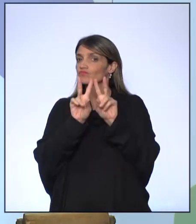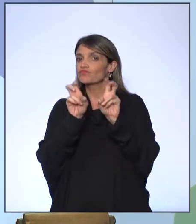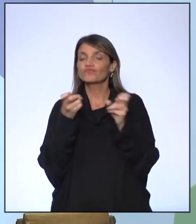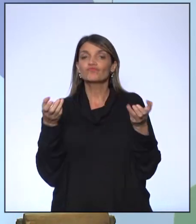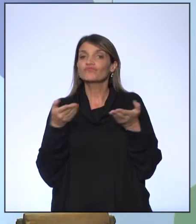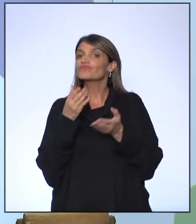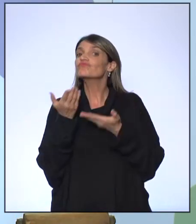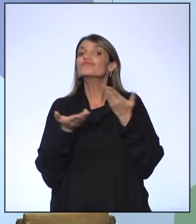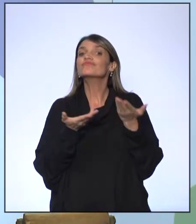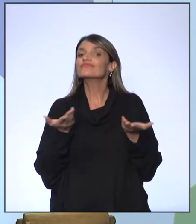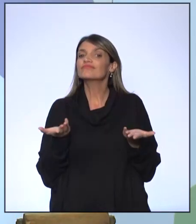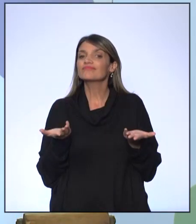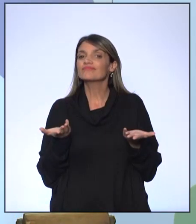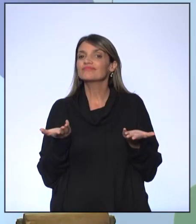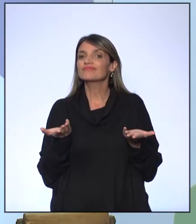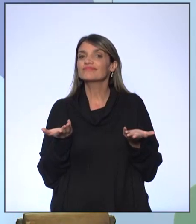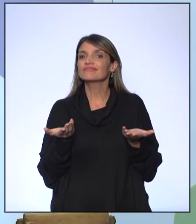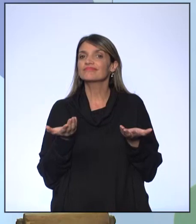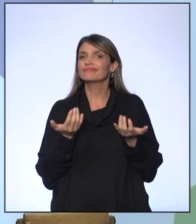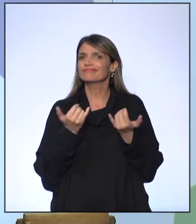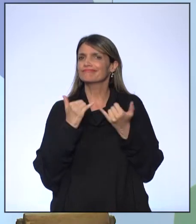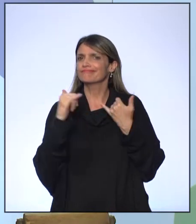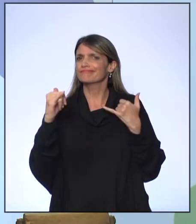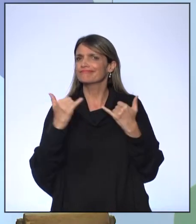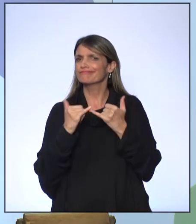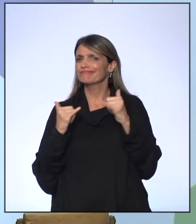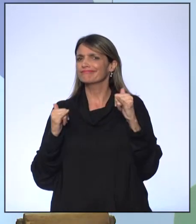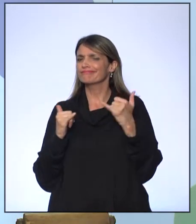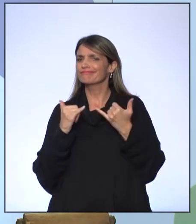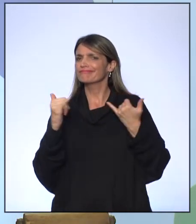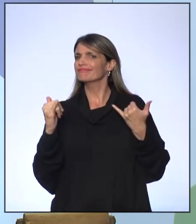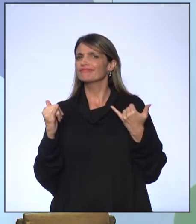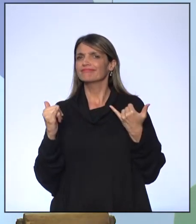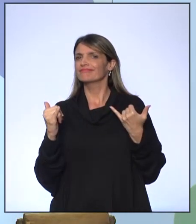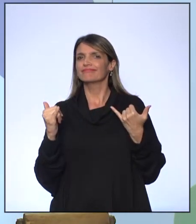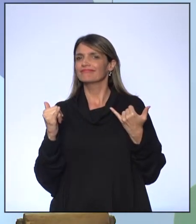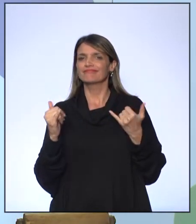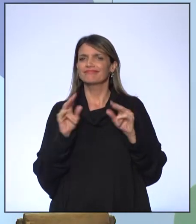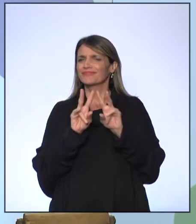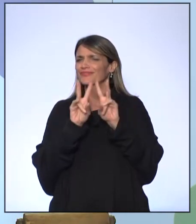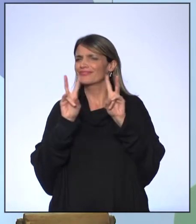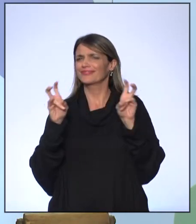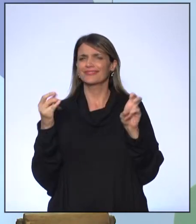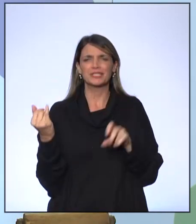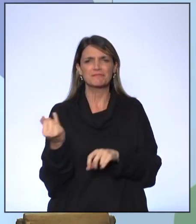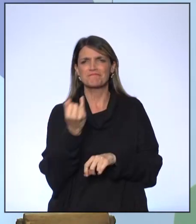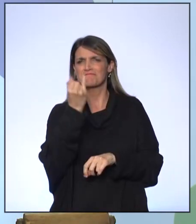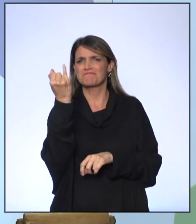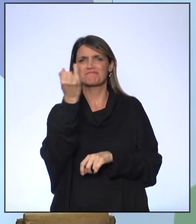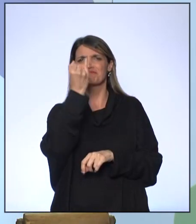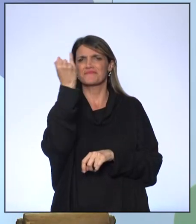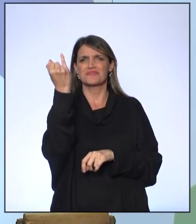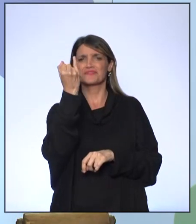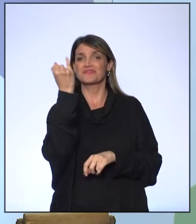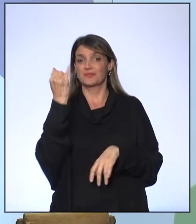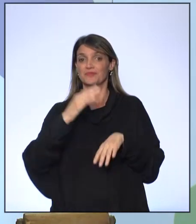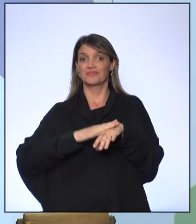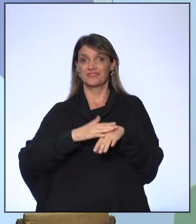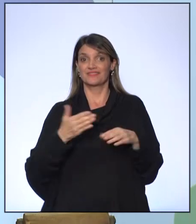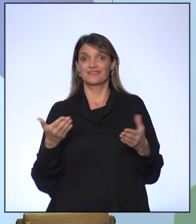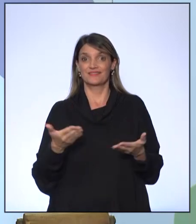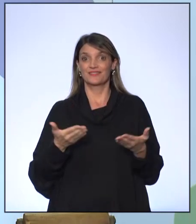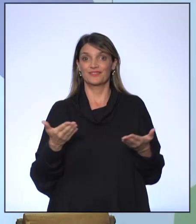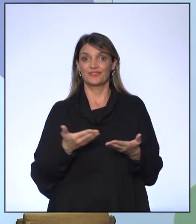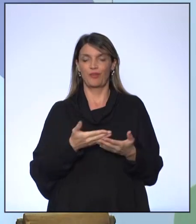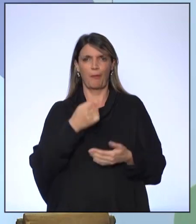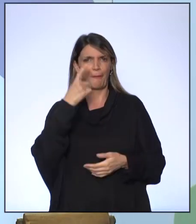hoje é eletricidade. Com certeza é um conteúdo muito importante para trabalharmos, né?